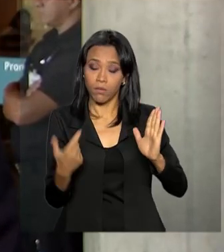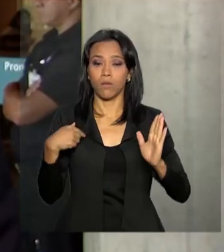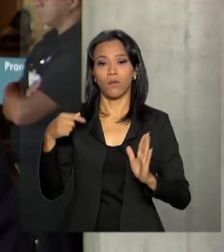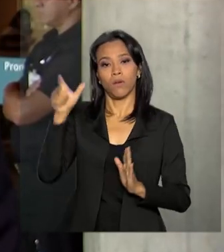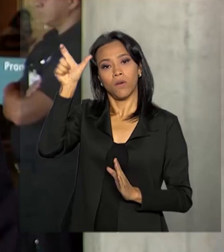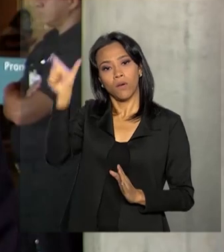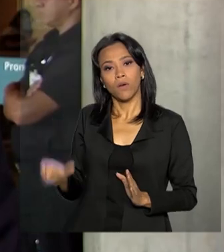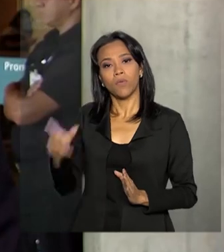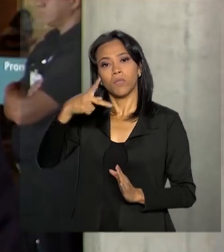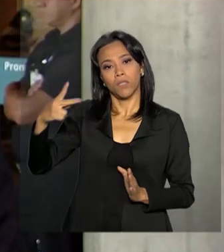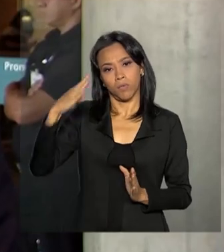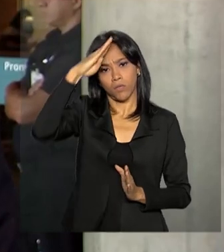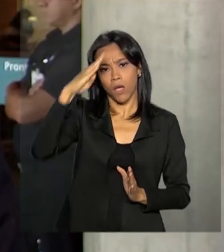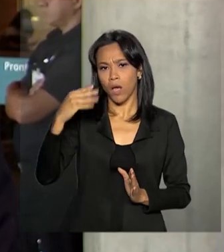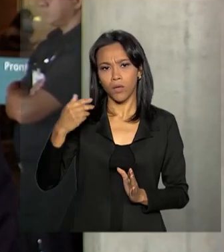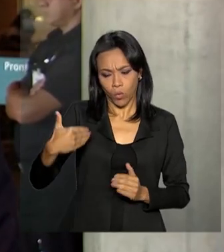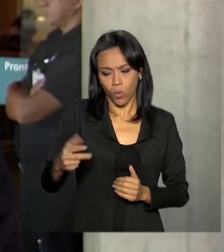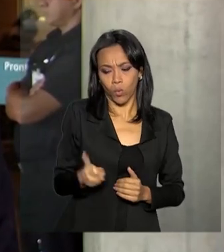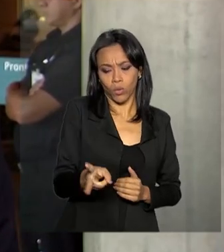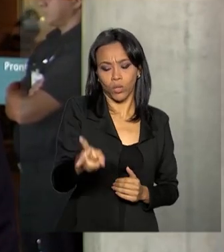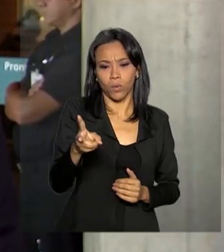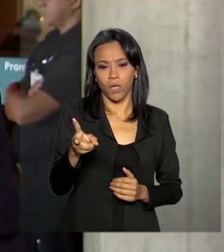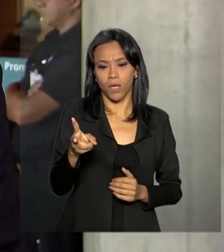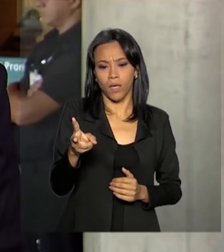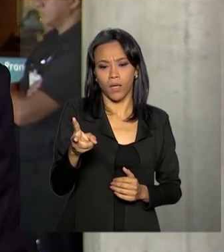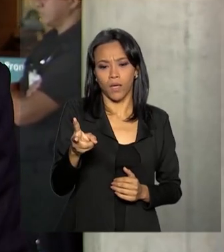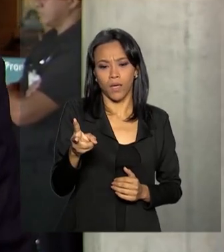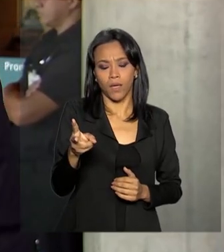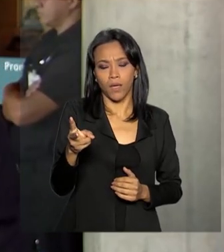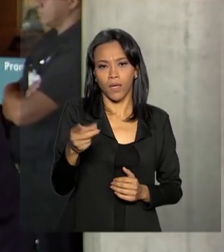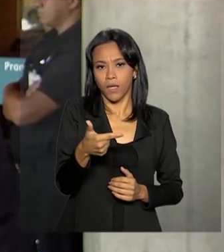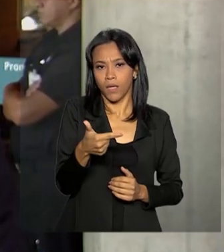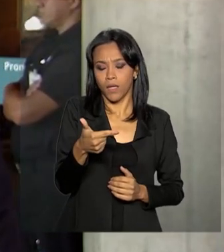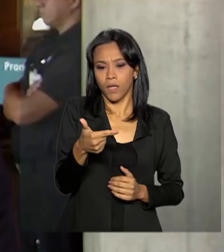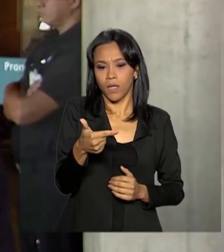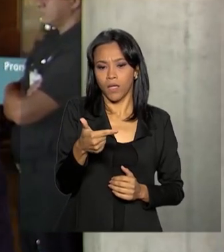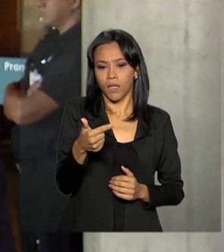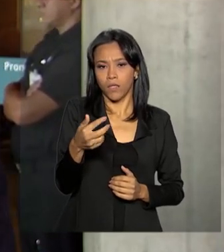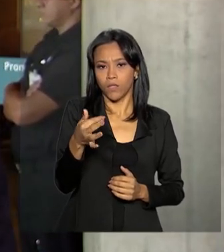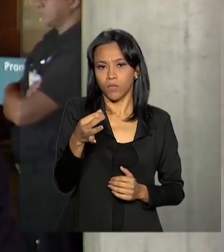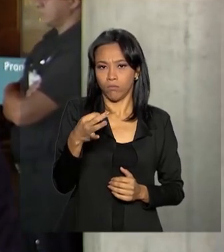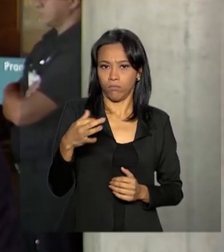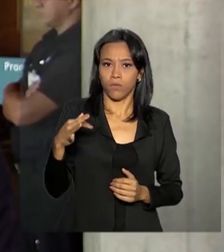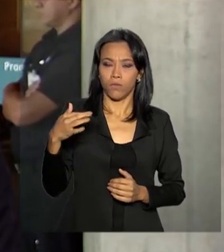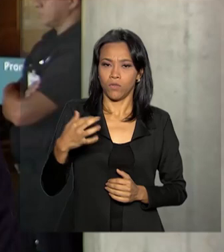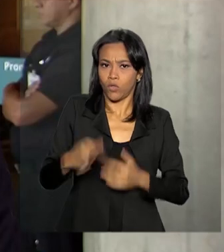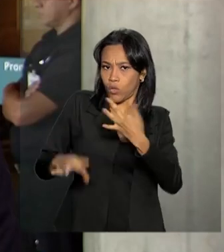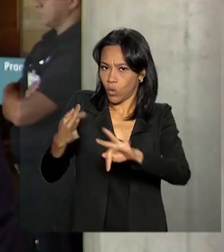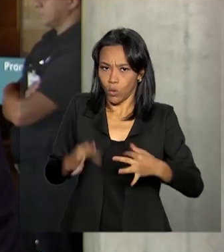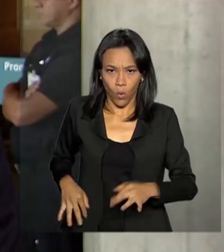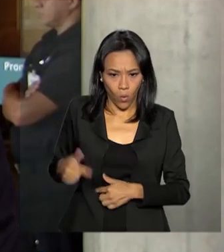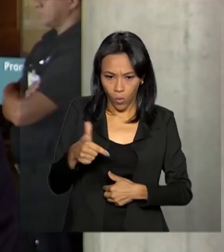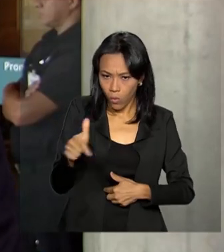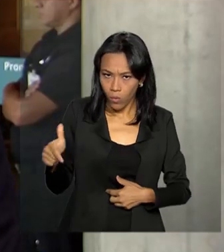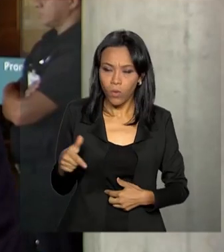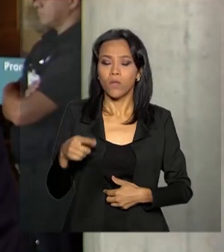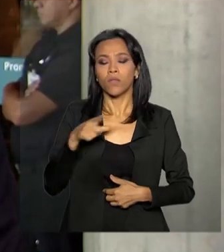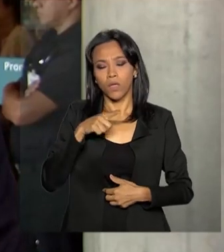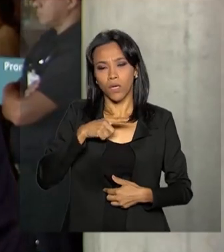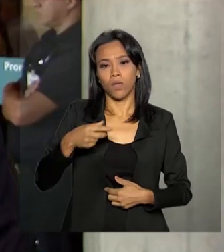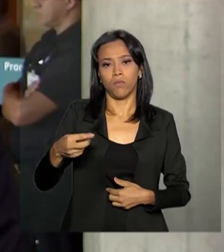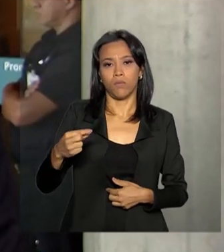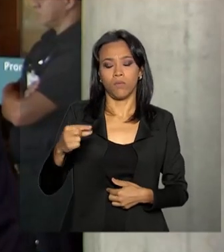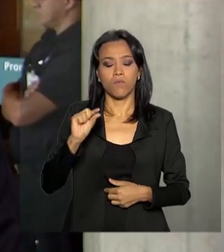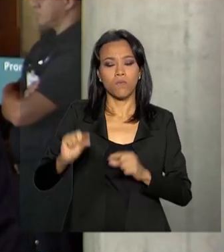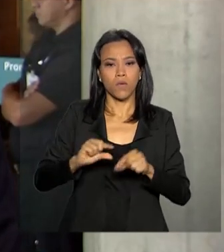segue sem febre, sem dor, quer dizer, sem dor, se recuperando com sonda nasogástrica, aquela